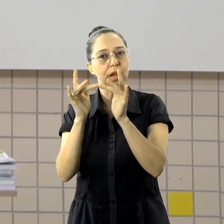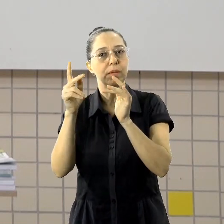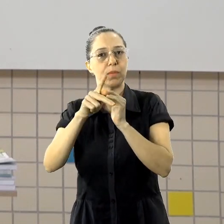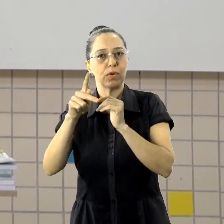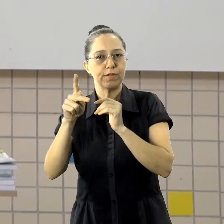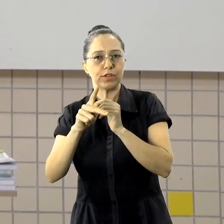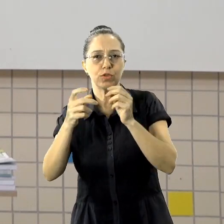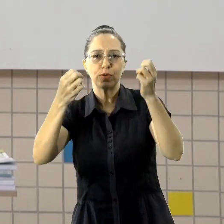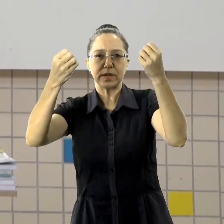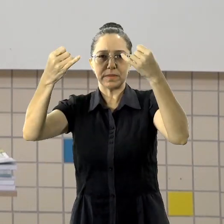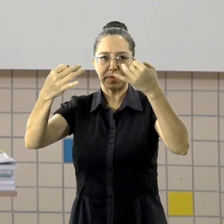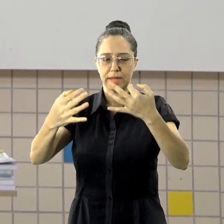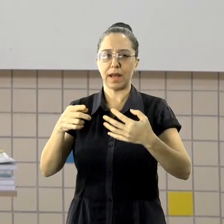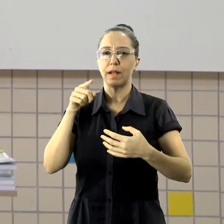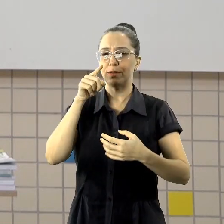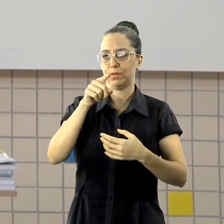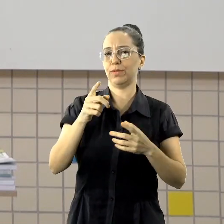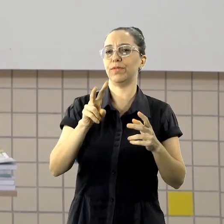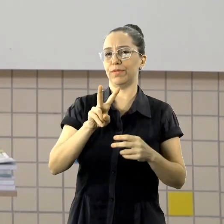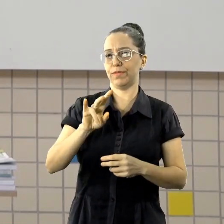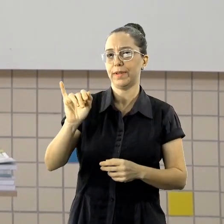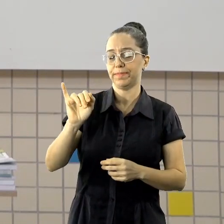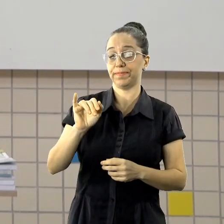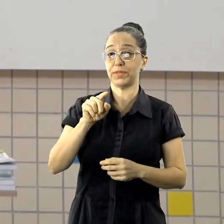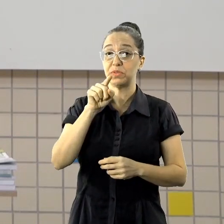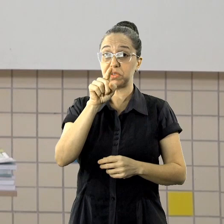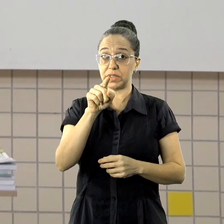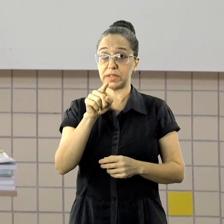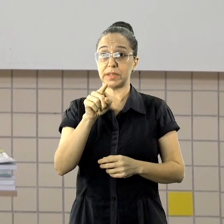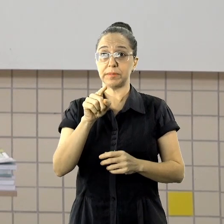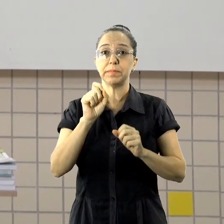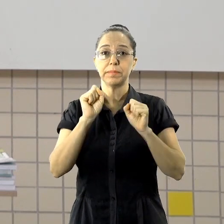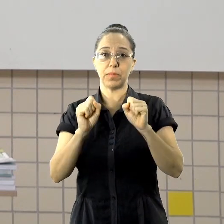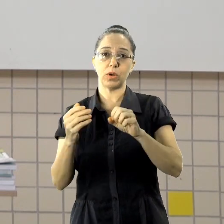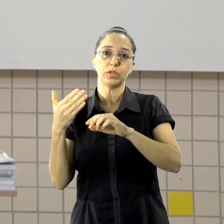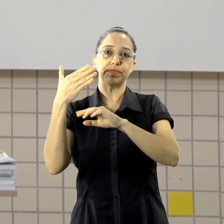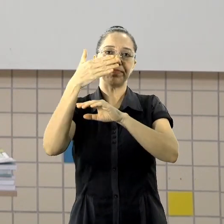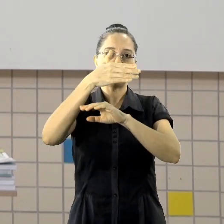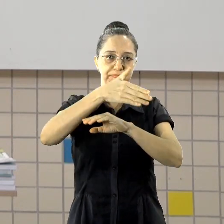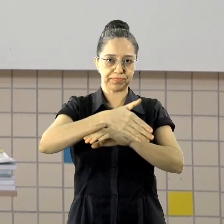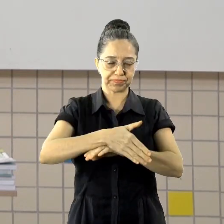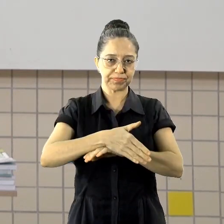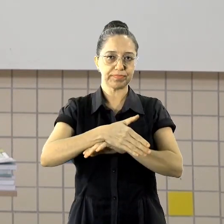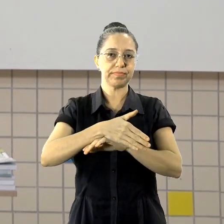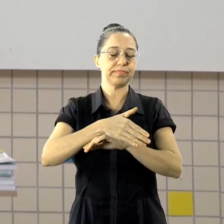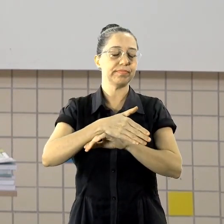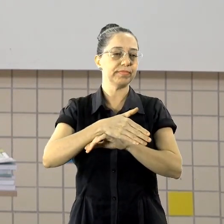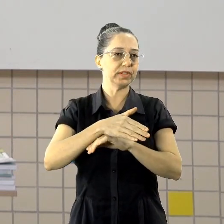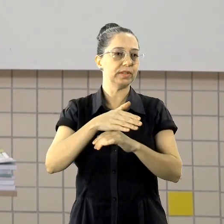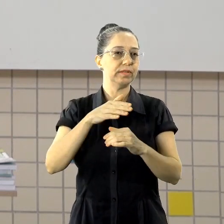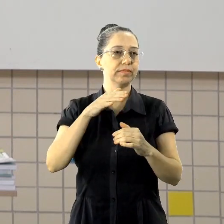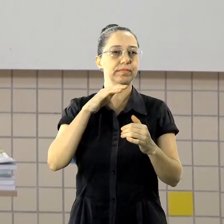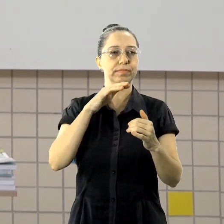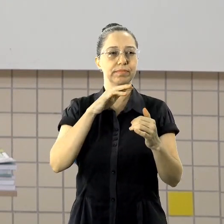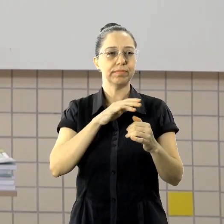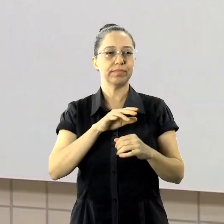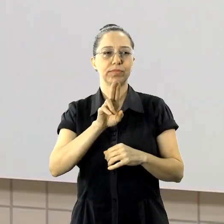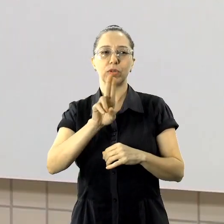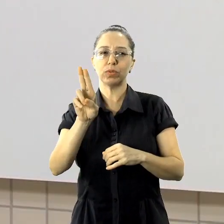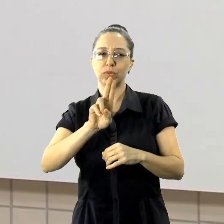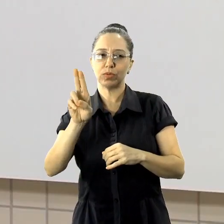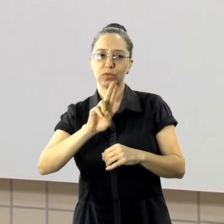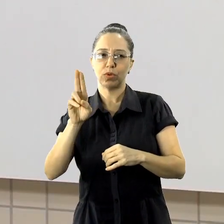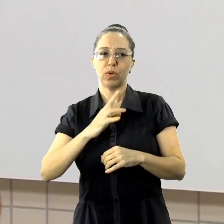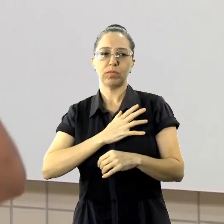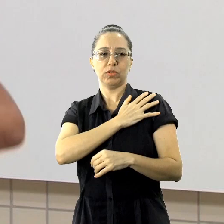converse um pouquinho, descubra. Se você não quer perguntar, vai lá no monumento e olhe o nome dos soldados que sobreviveram.